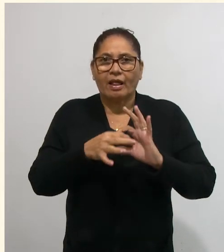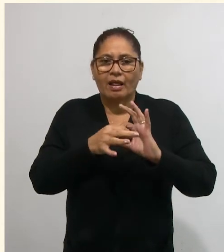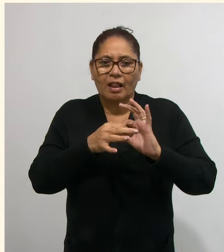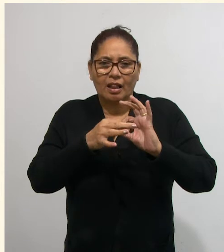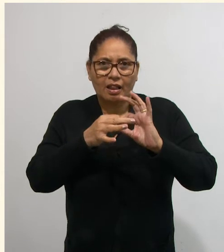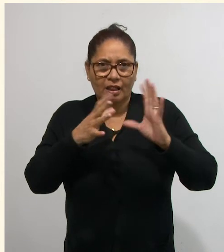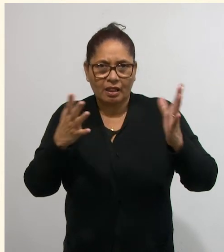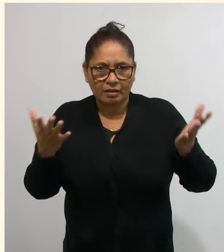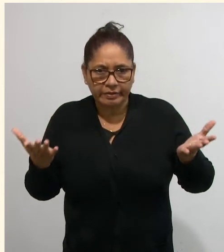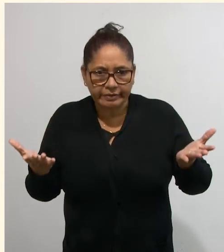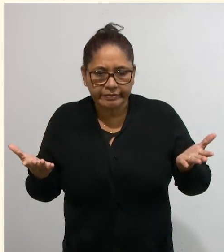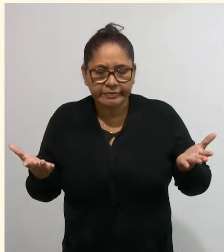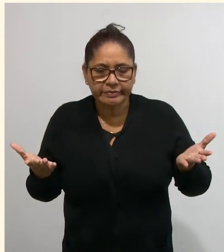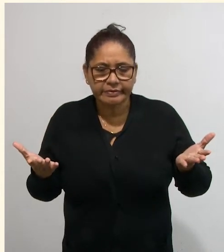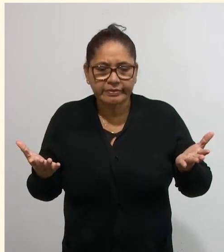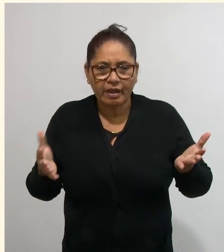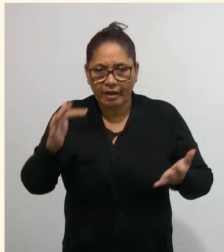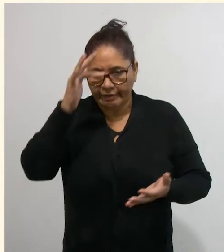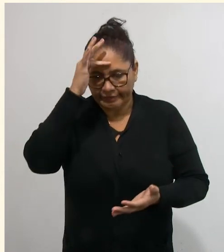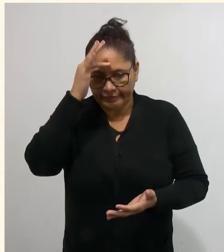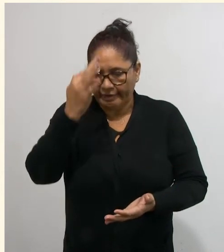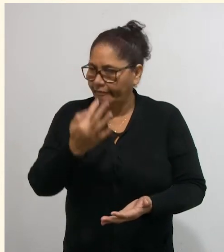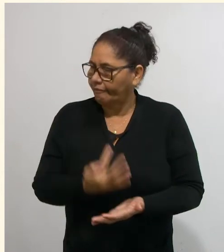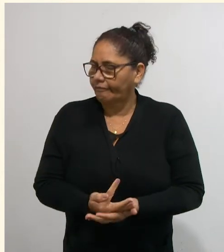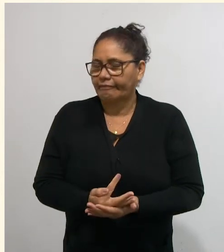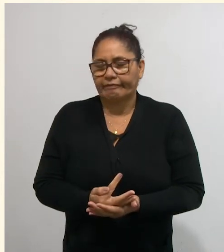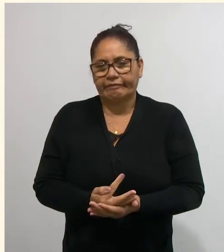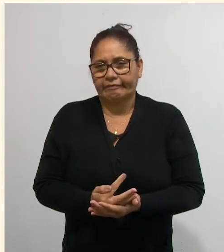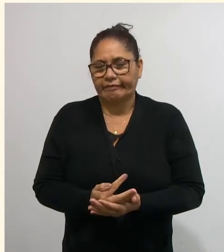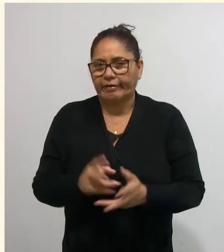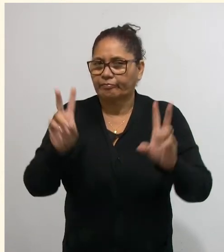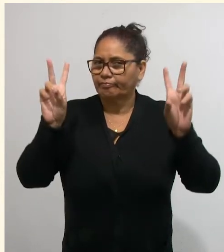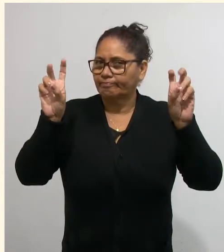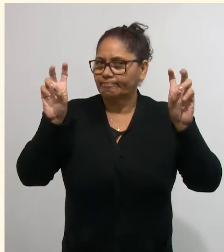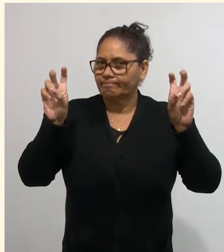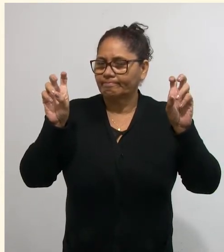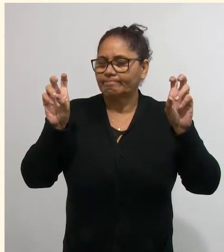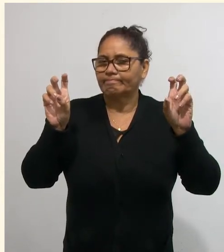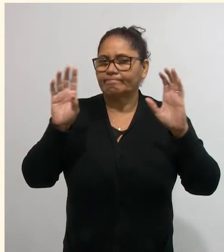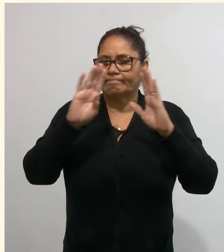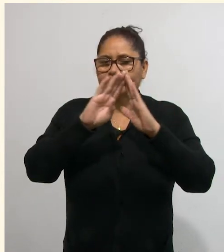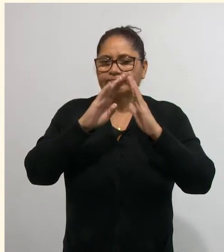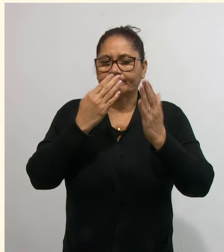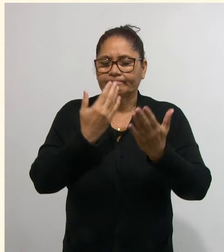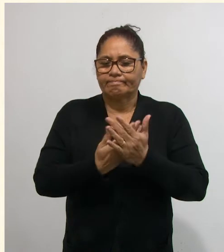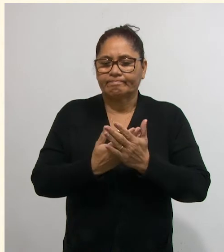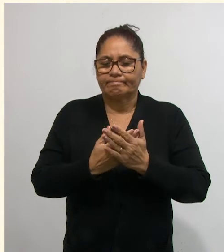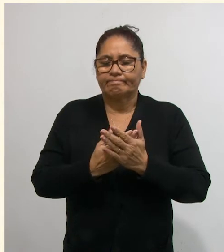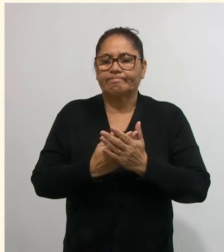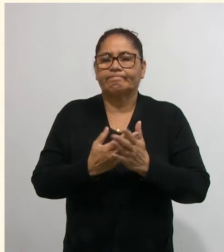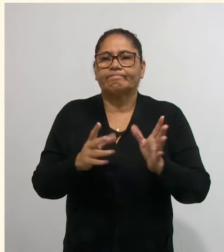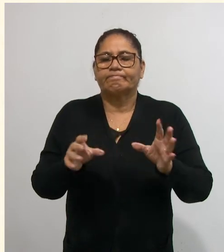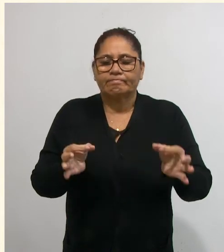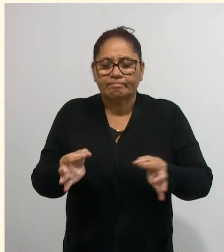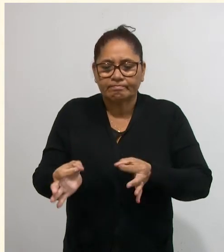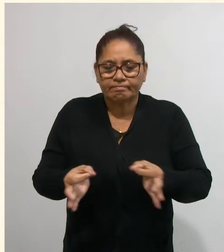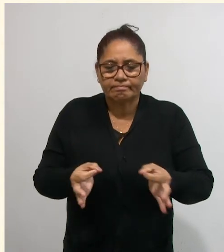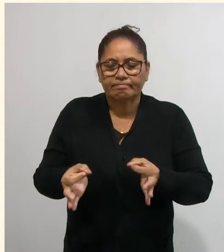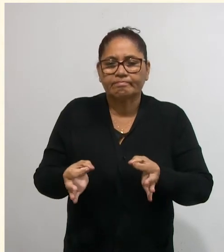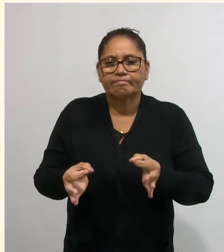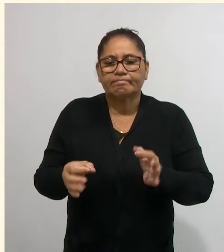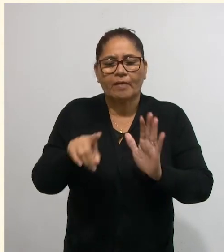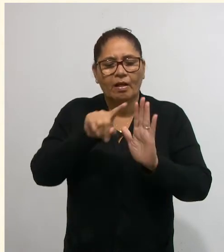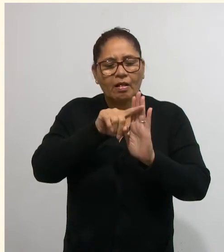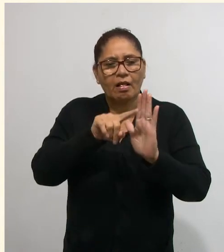como um espaço laico, ou seja, a fé e a religião não é assunto da escola, sendo organizada em torno de um